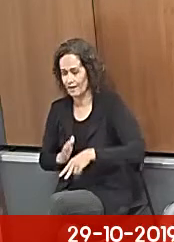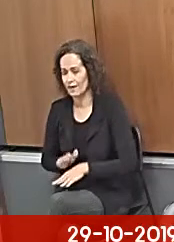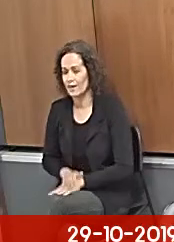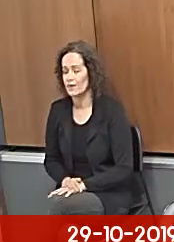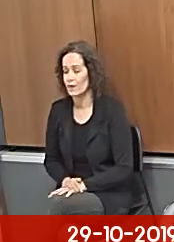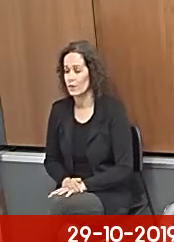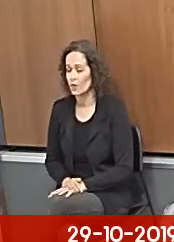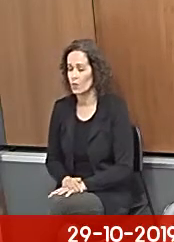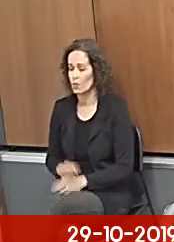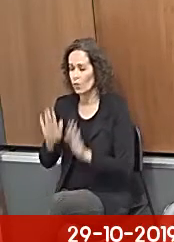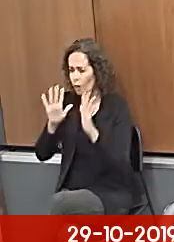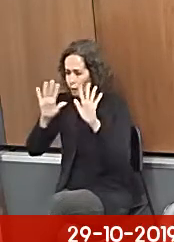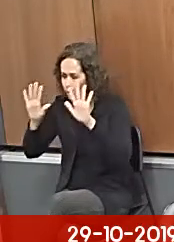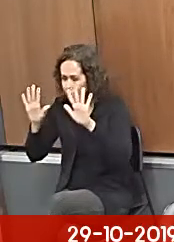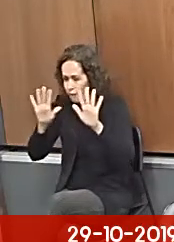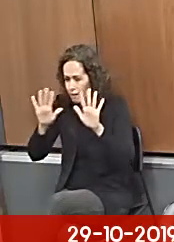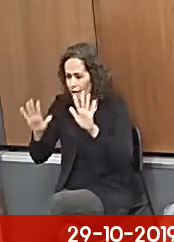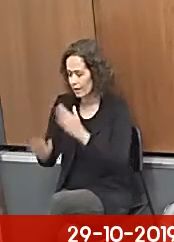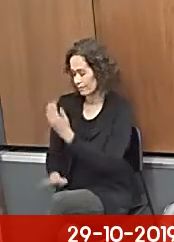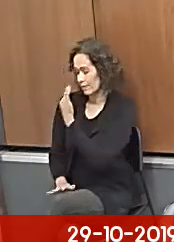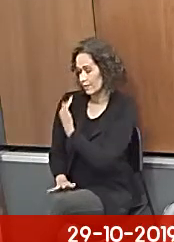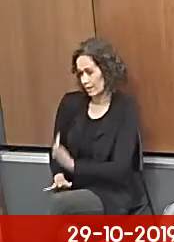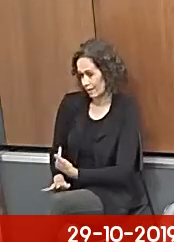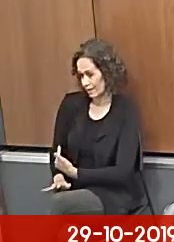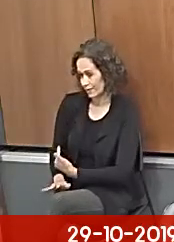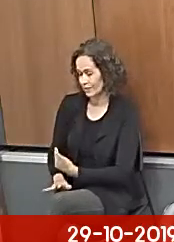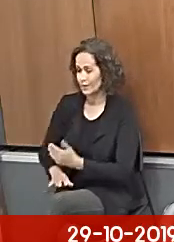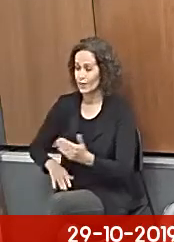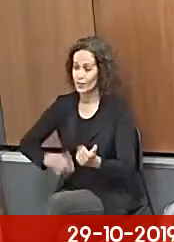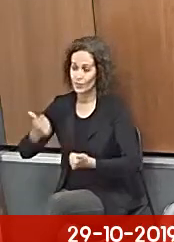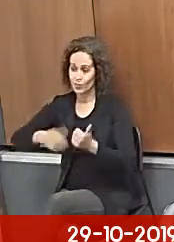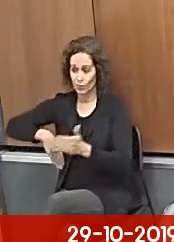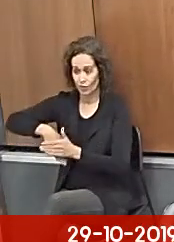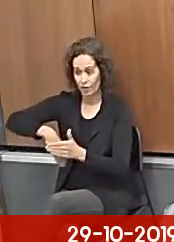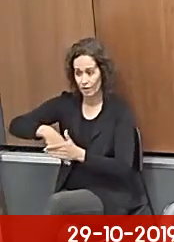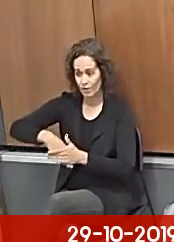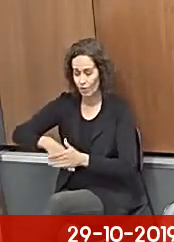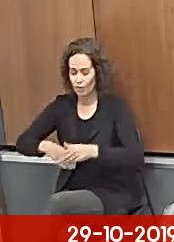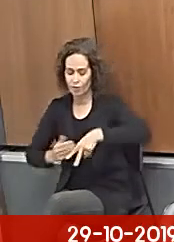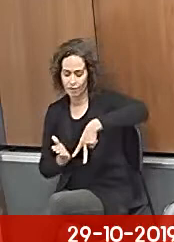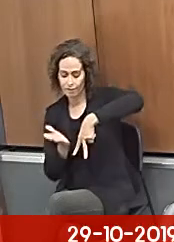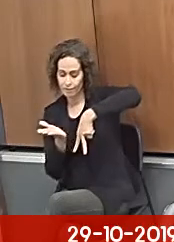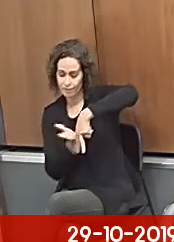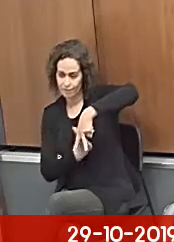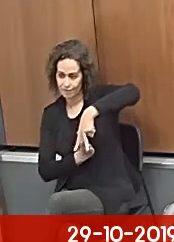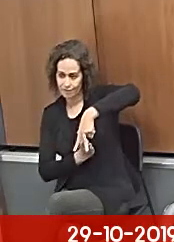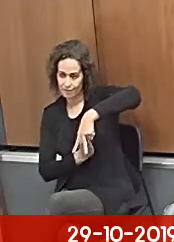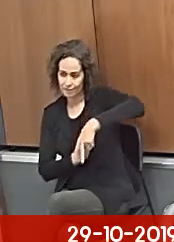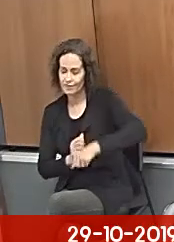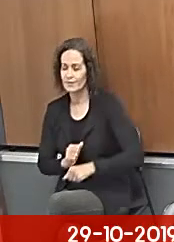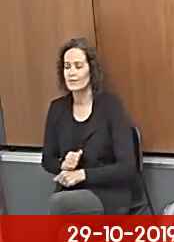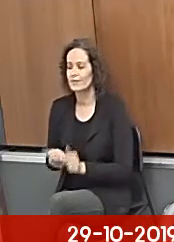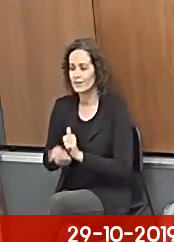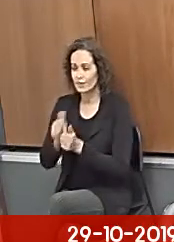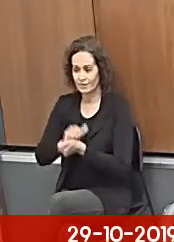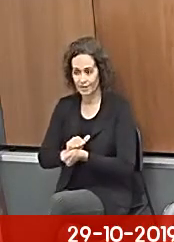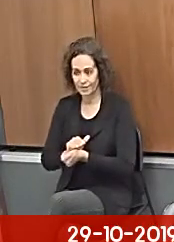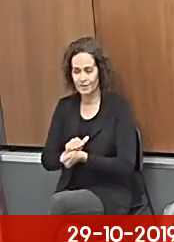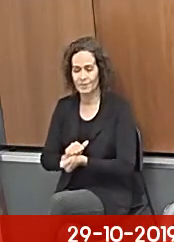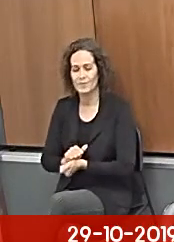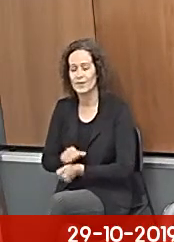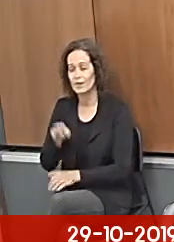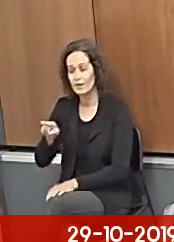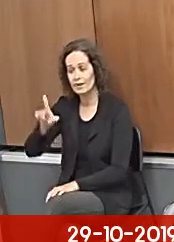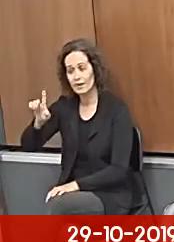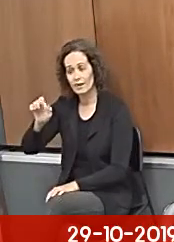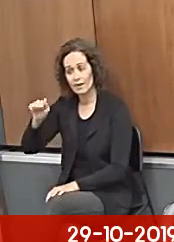tem um braço. Sei. E o jogador de linha não tem uma perna. Sei. Então, naquele que estava com a prótese, ele é o Ronan. Ele é atleta, ele é de atletismo. Esse é o Leandro. E esse é o Leandro.